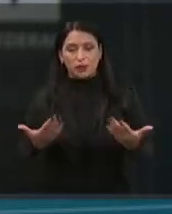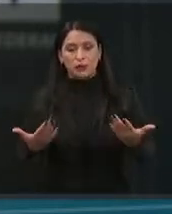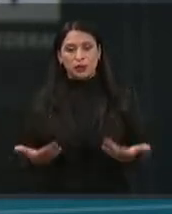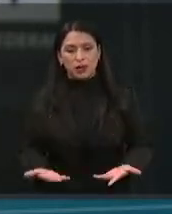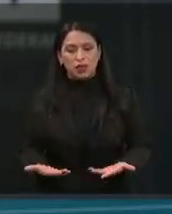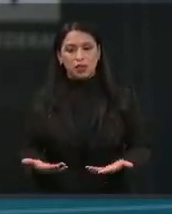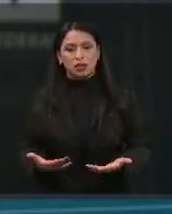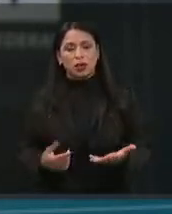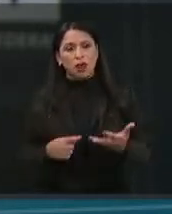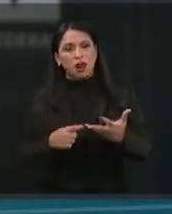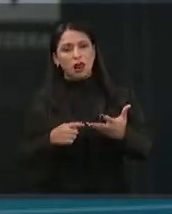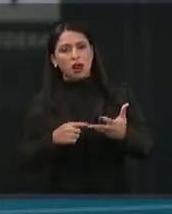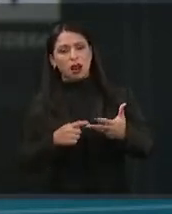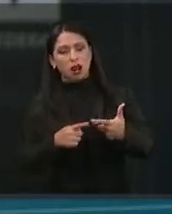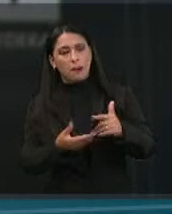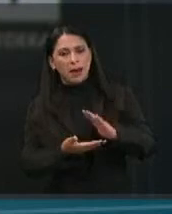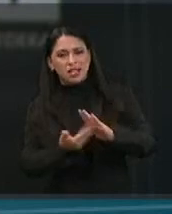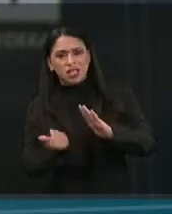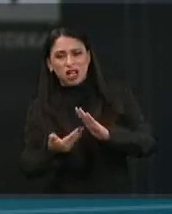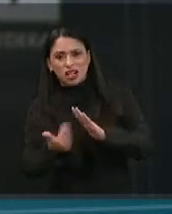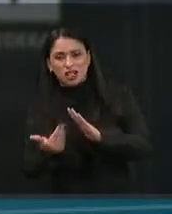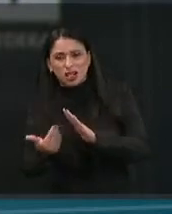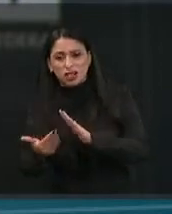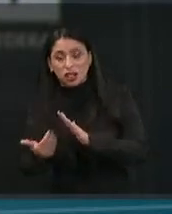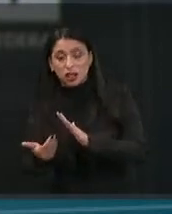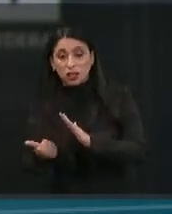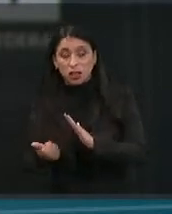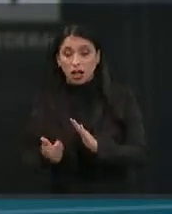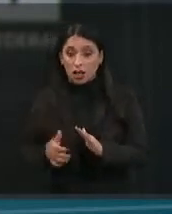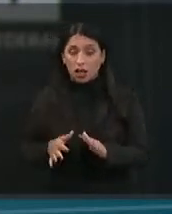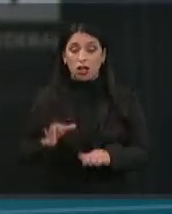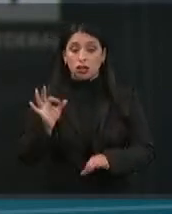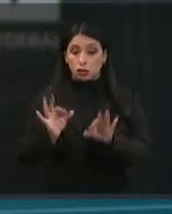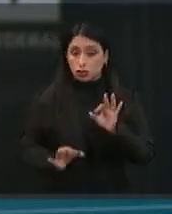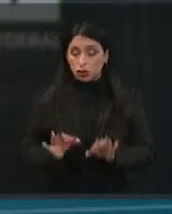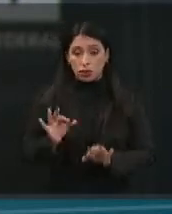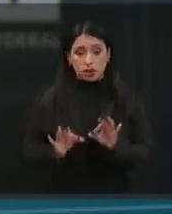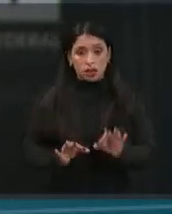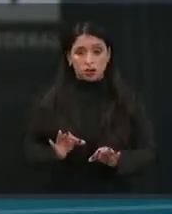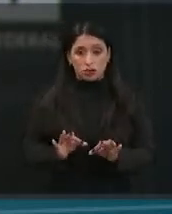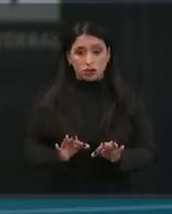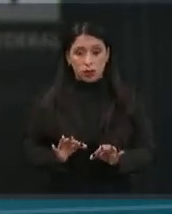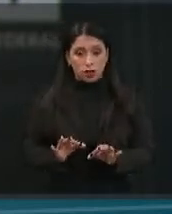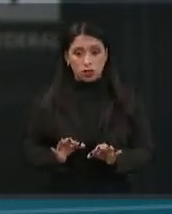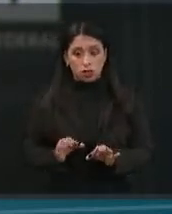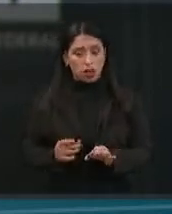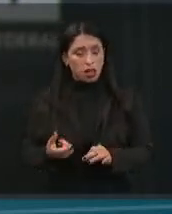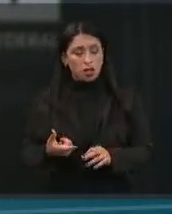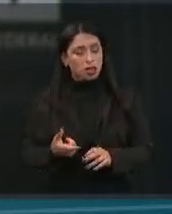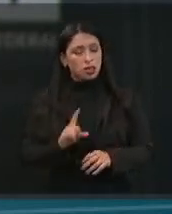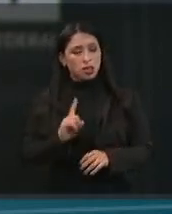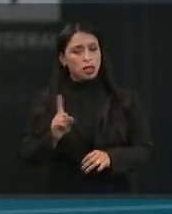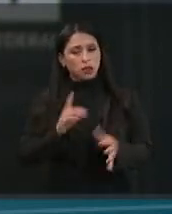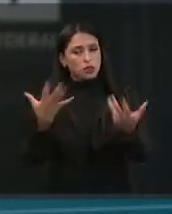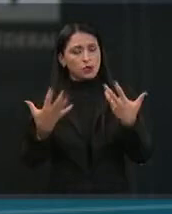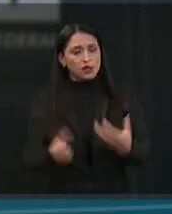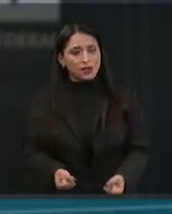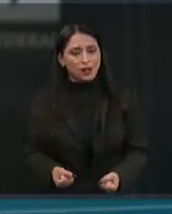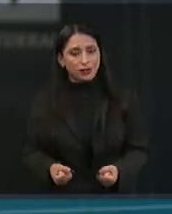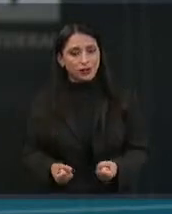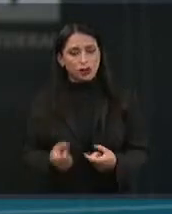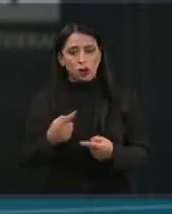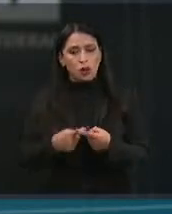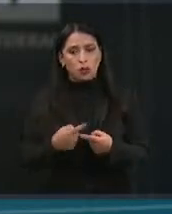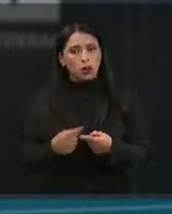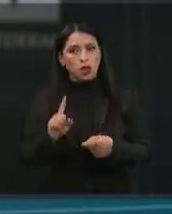uma série de pedidos de remoção são rejeitados judicialmente por serem ilegítimos, o que implica em reconhecermos que,